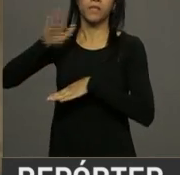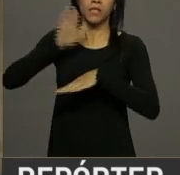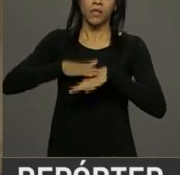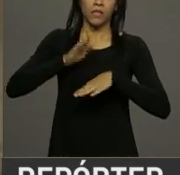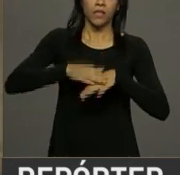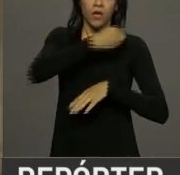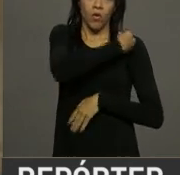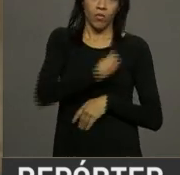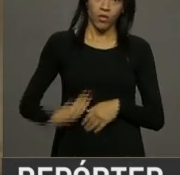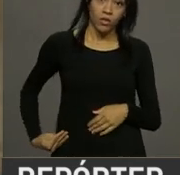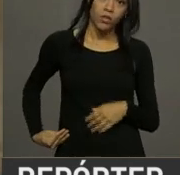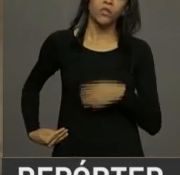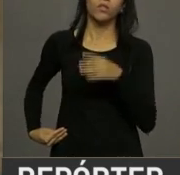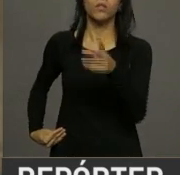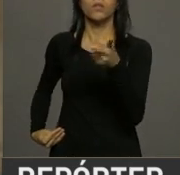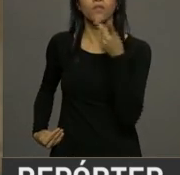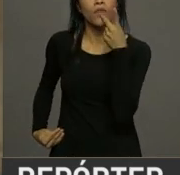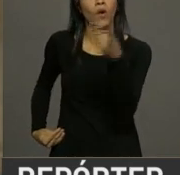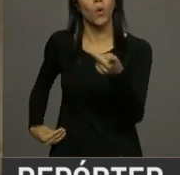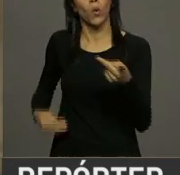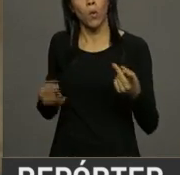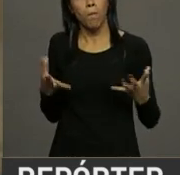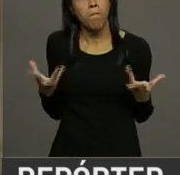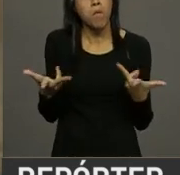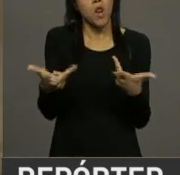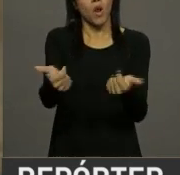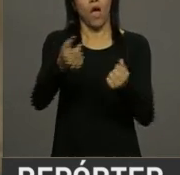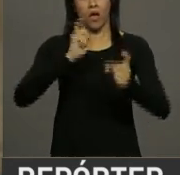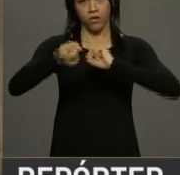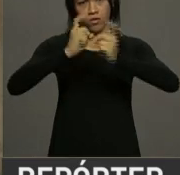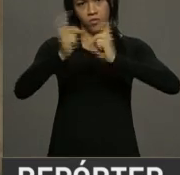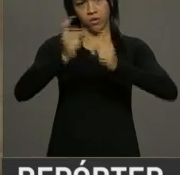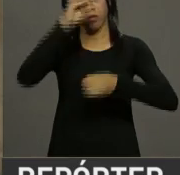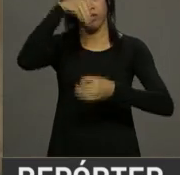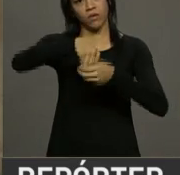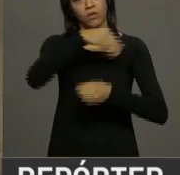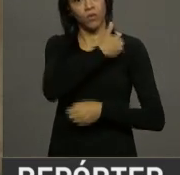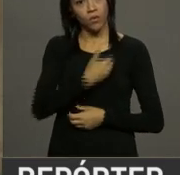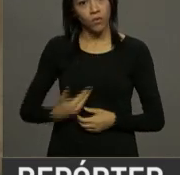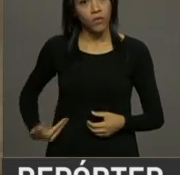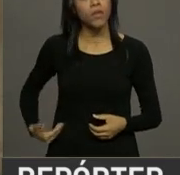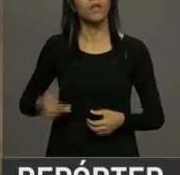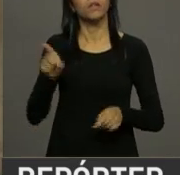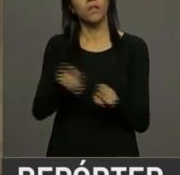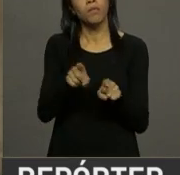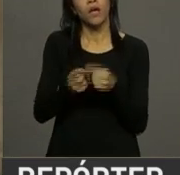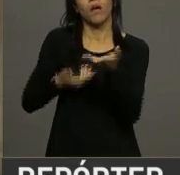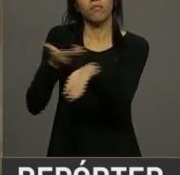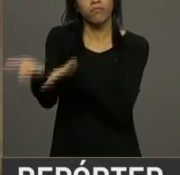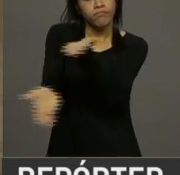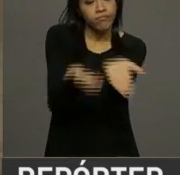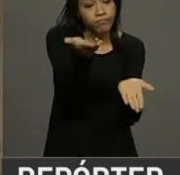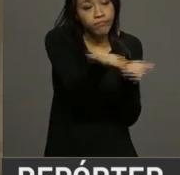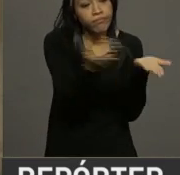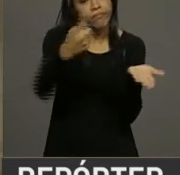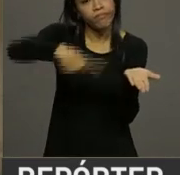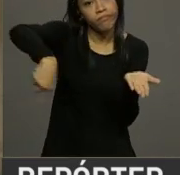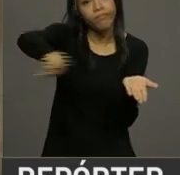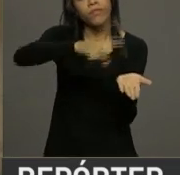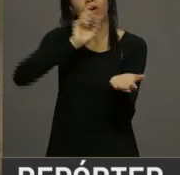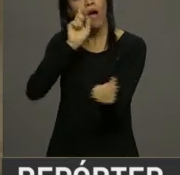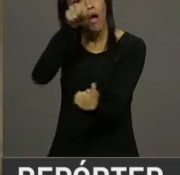mais eficiência à máquina pública e melhorar a qualidade dos serviços prestados à população. E a ideia é